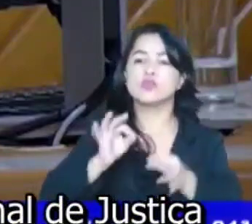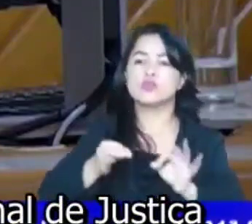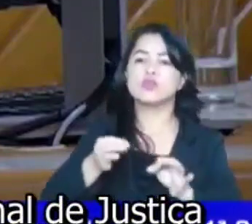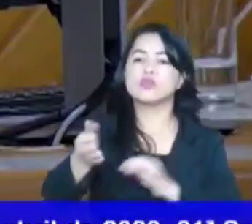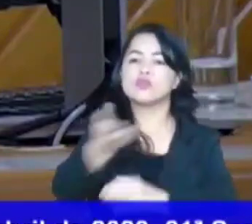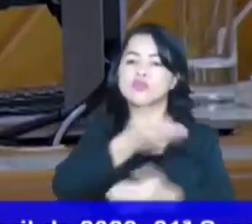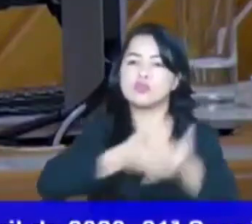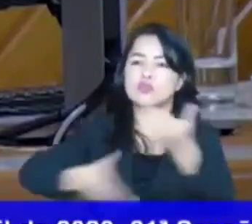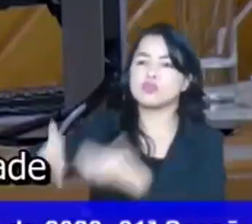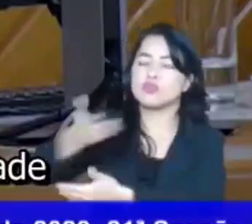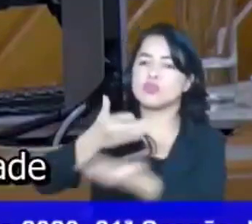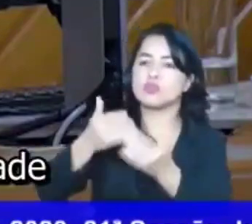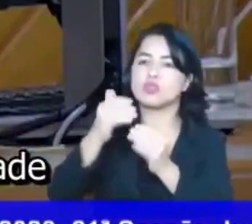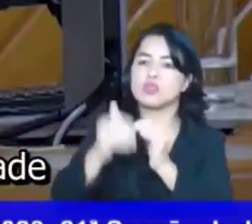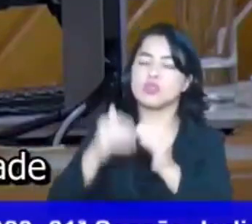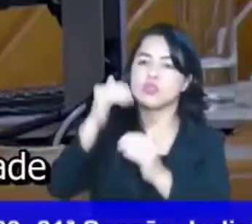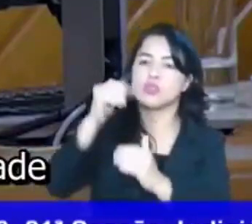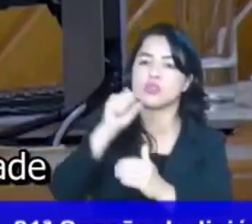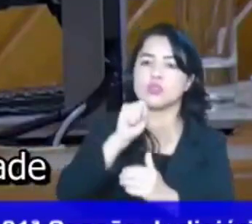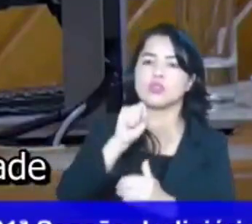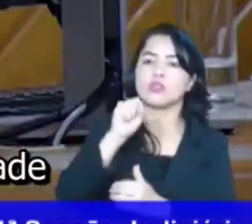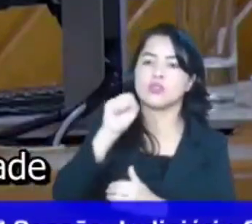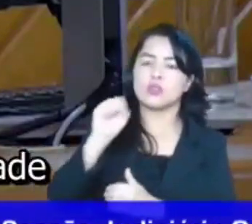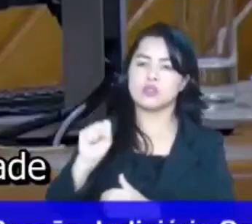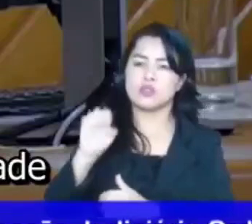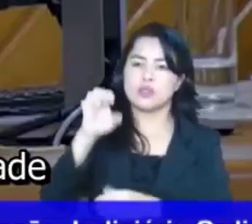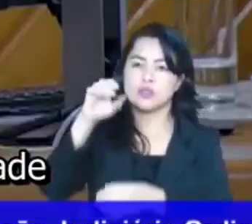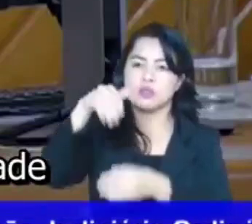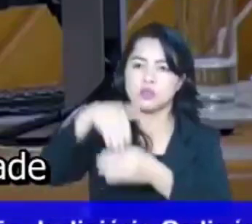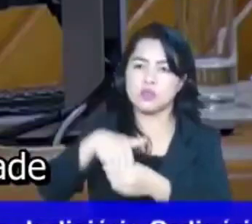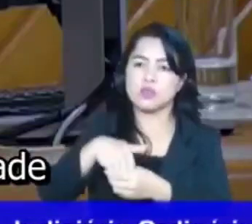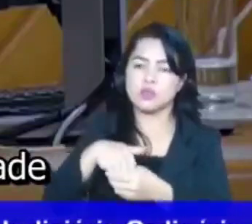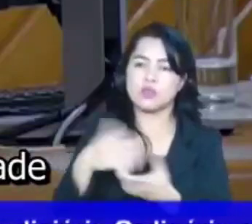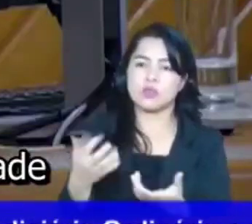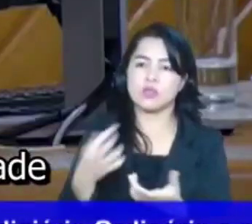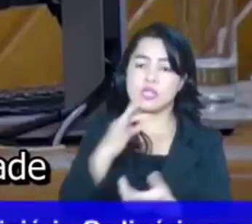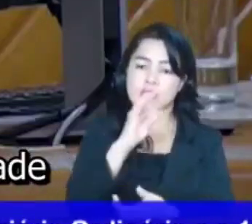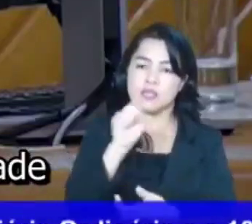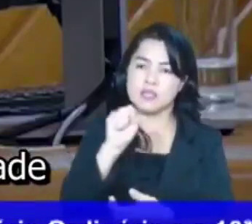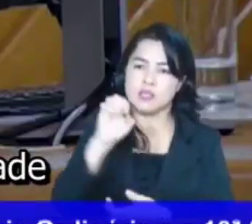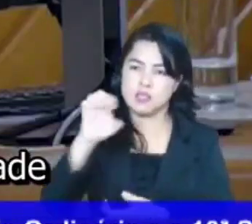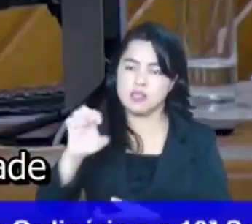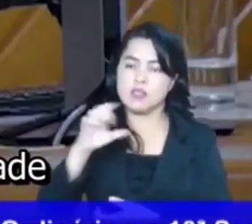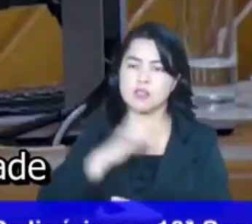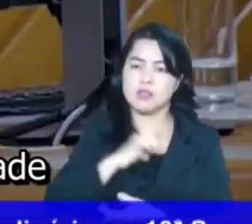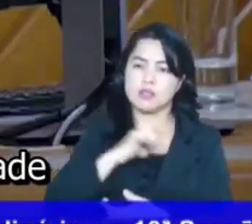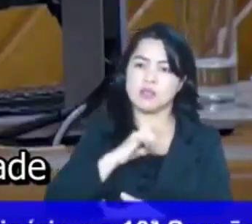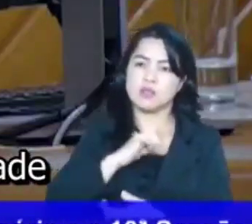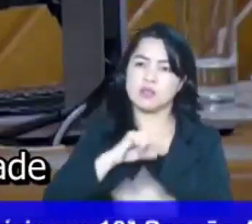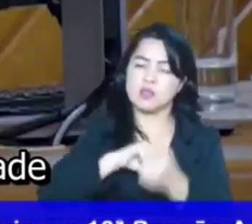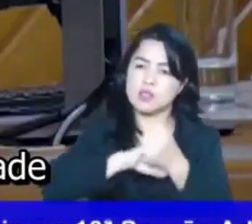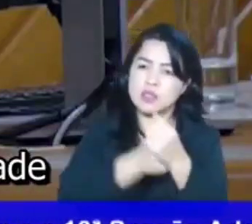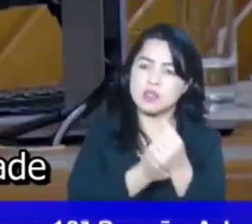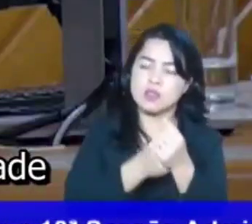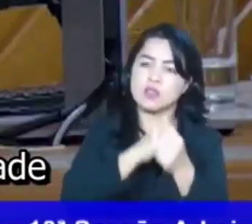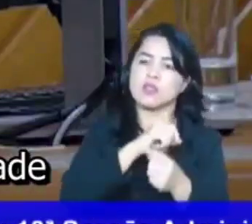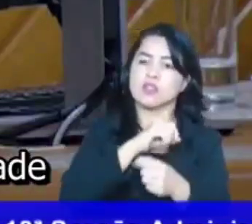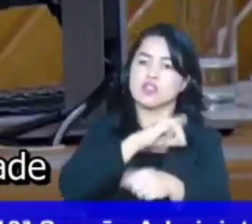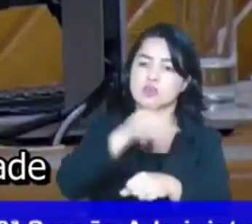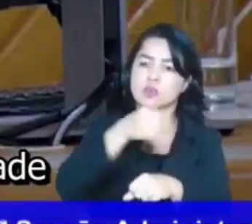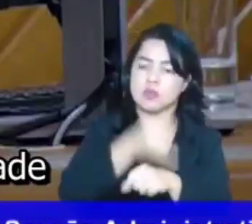Tribunal de Justiça, do Tribunal Superior Eleitoral, acerca da excepcionalidade do trancamento de uma ação